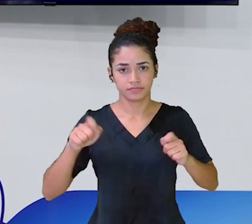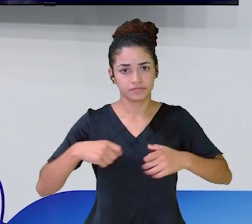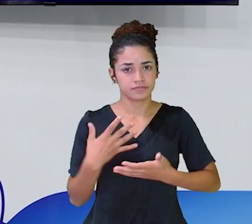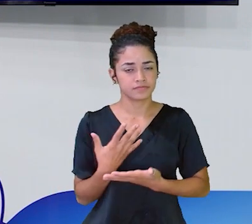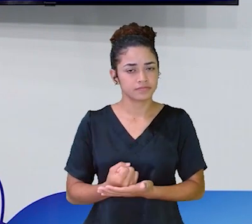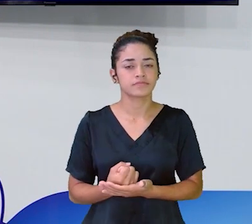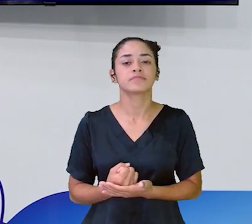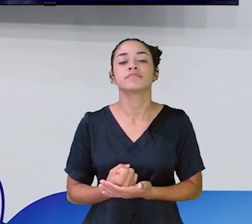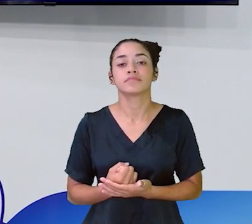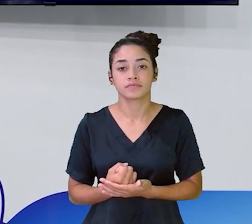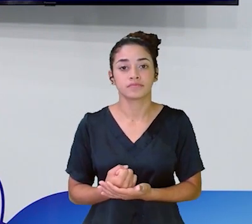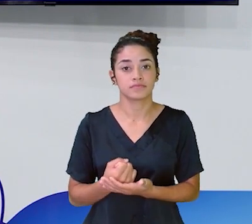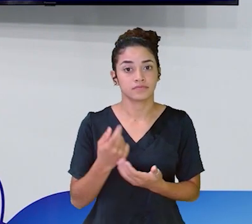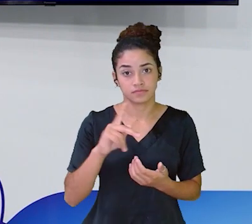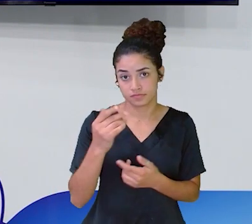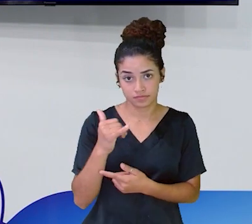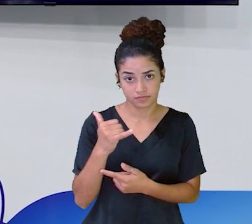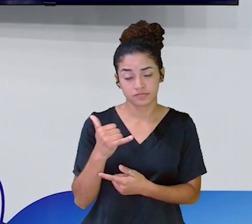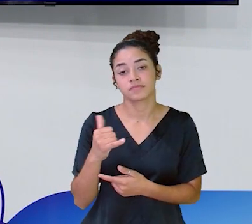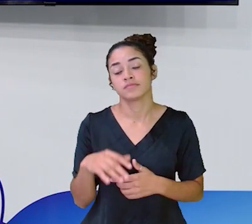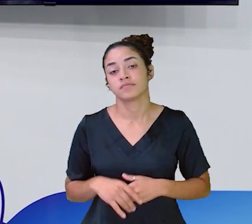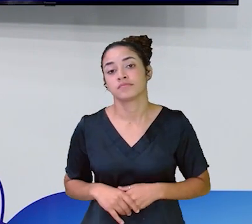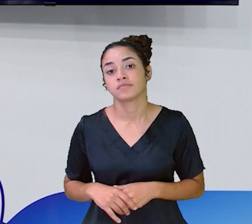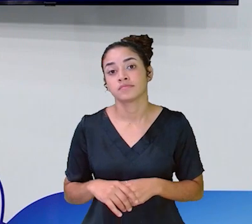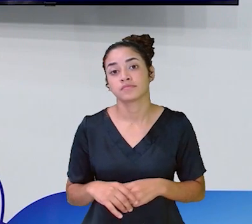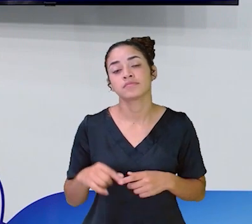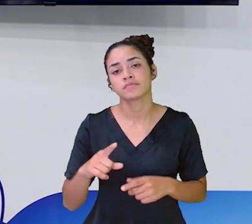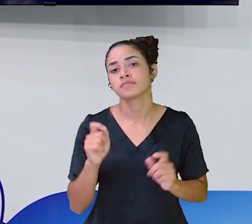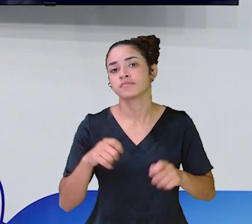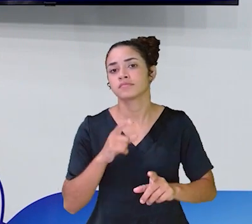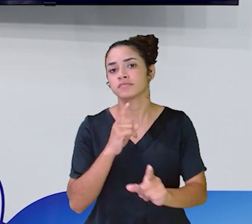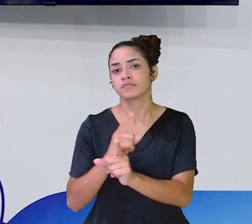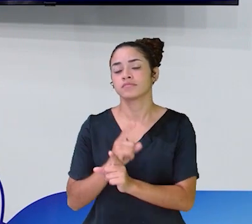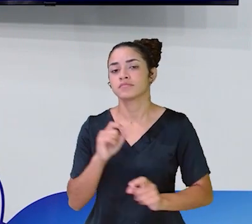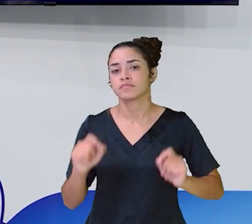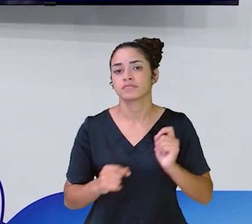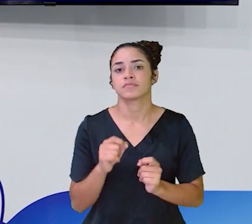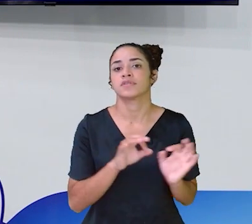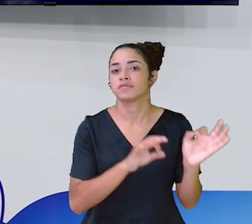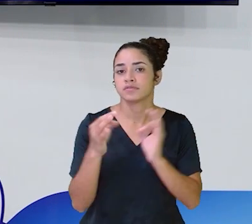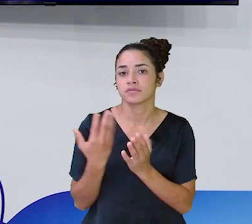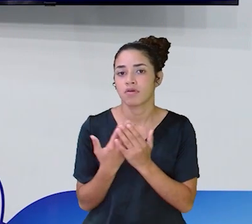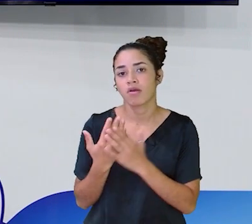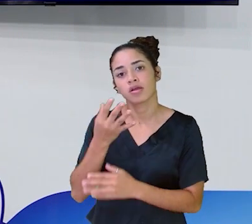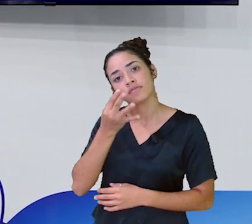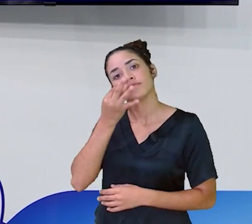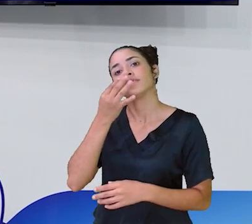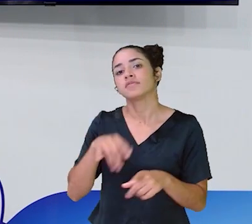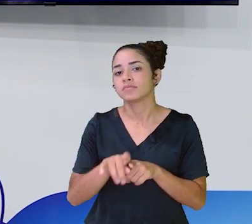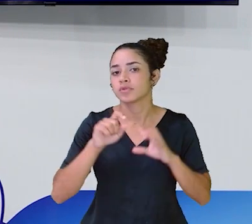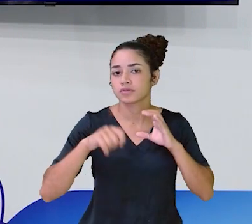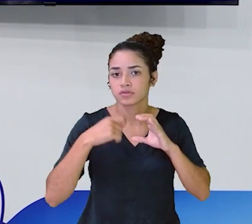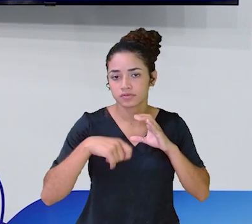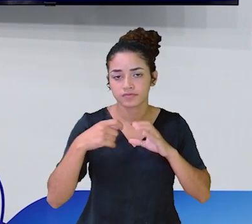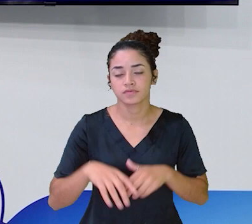o aplicativo no seu aparelho de celular e lá você poderá assistir às aulas ao vivo e também as reprises,